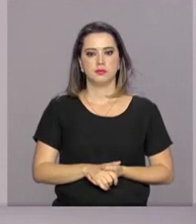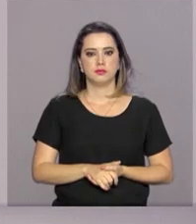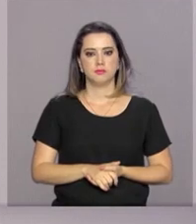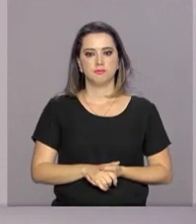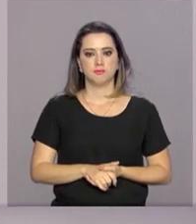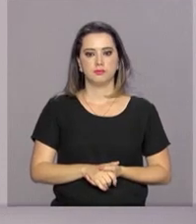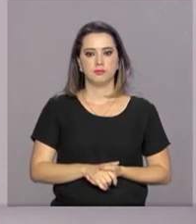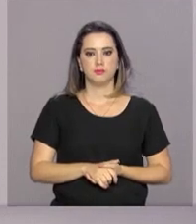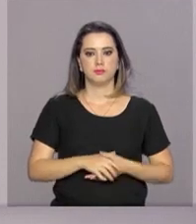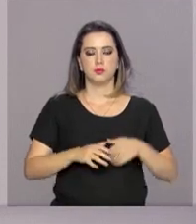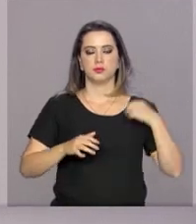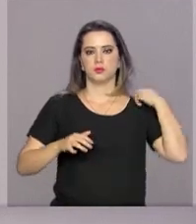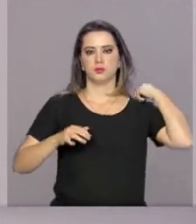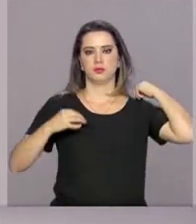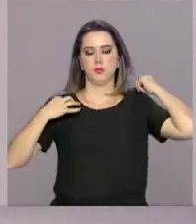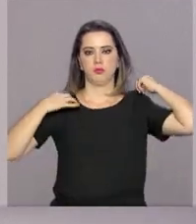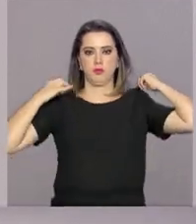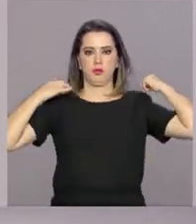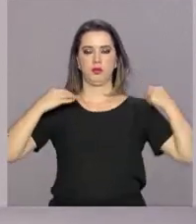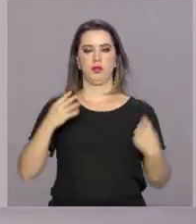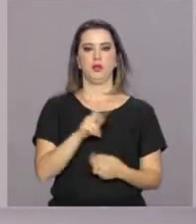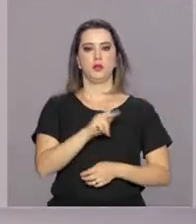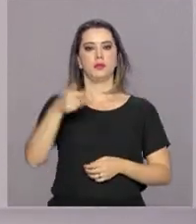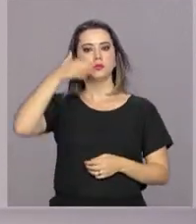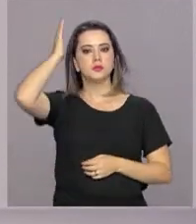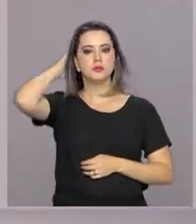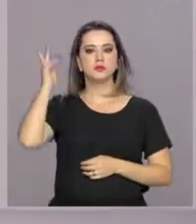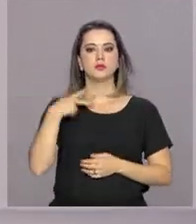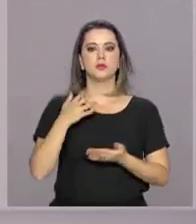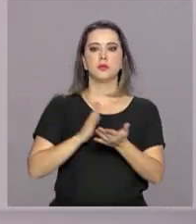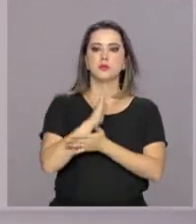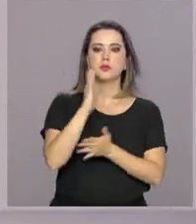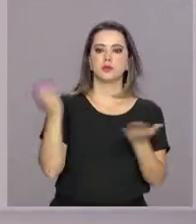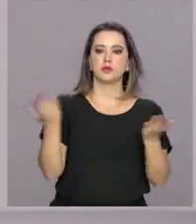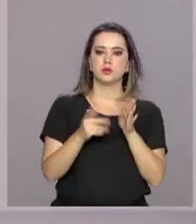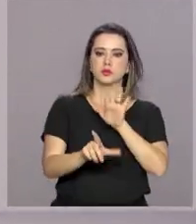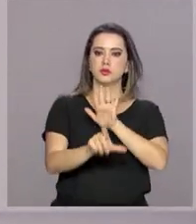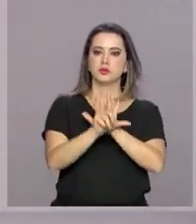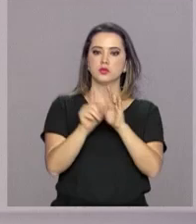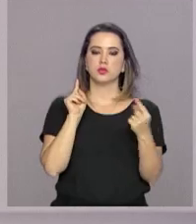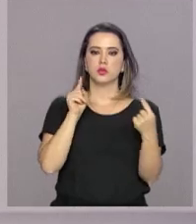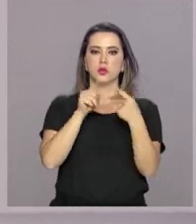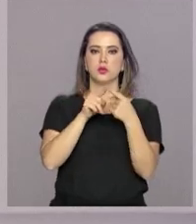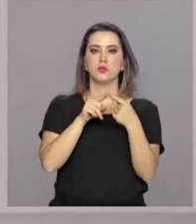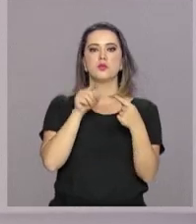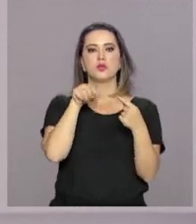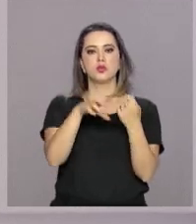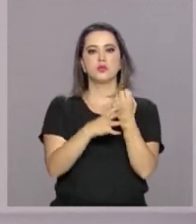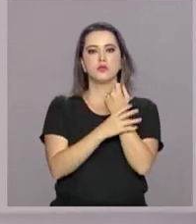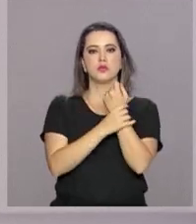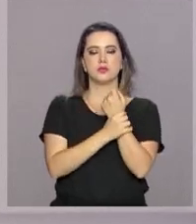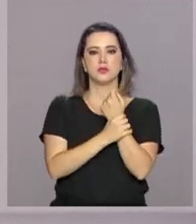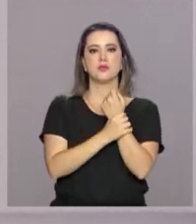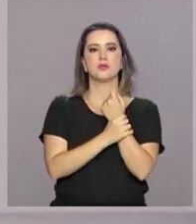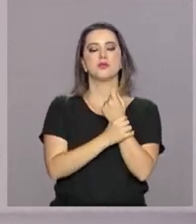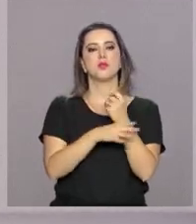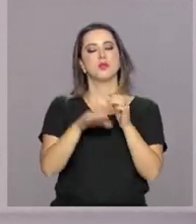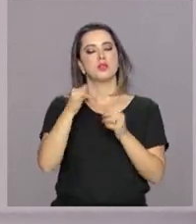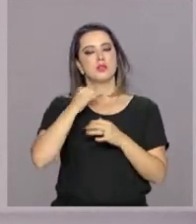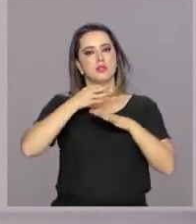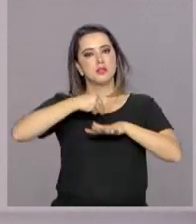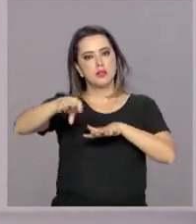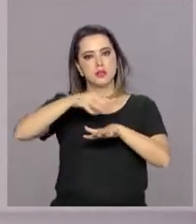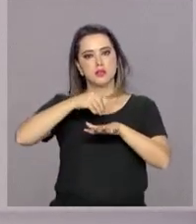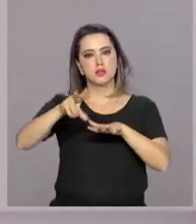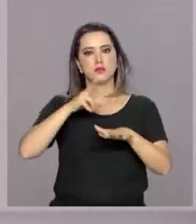o presidente michel temer sancionou hoje uma lei que tem o objetivo de garantir a segurança dos dados pessoais ea transparência no uso